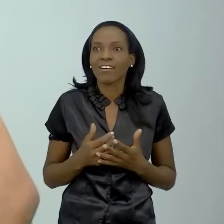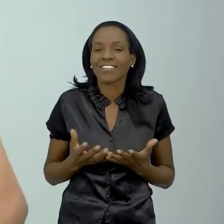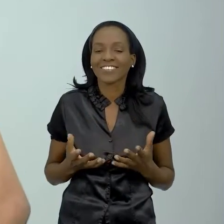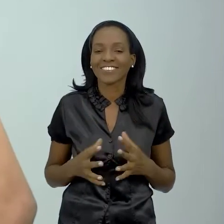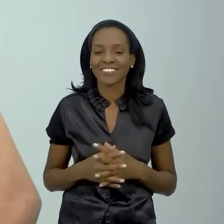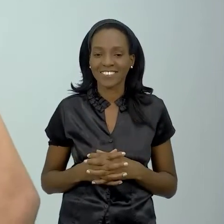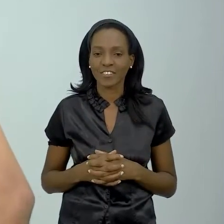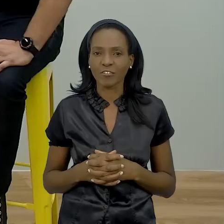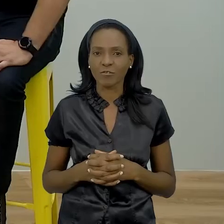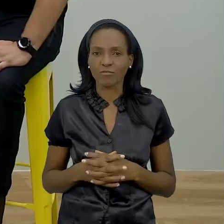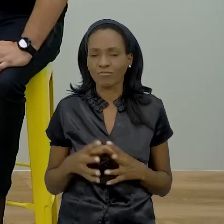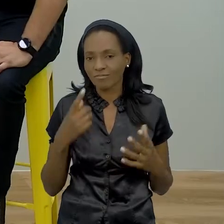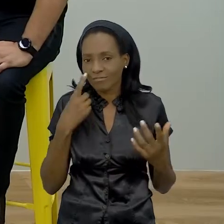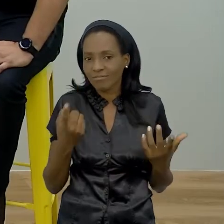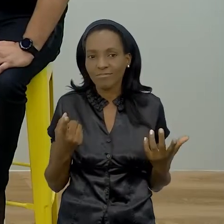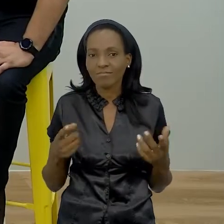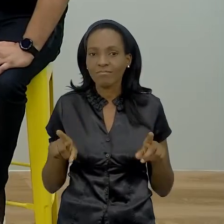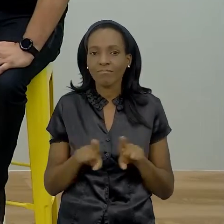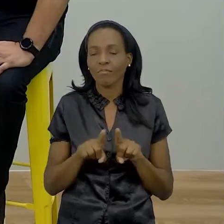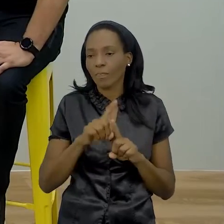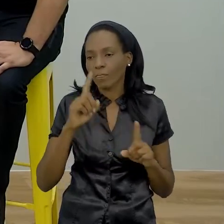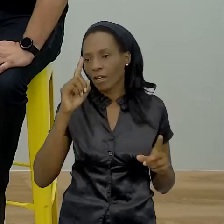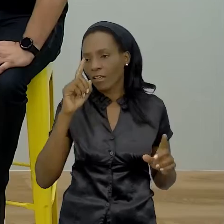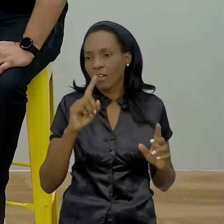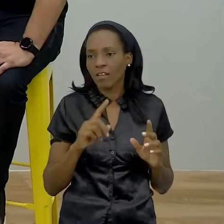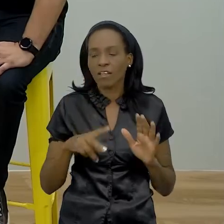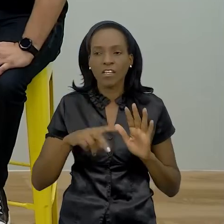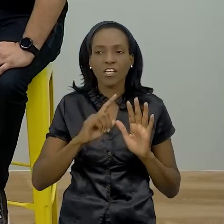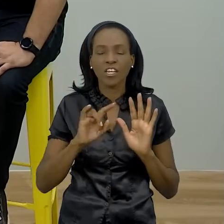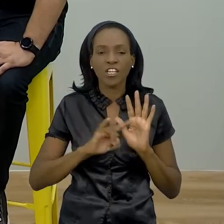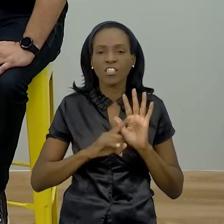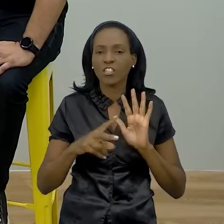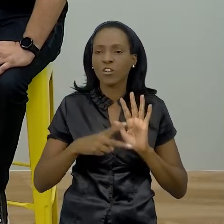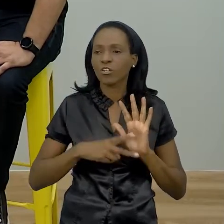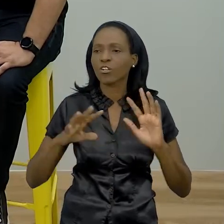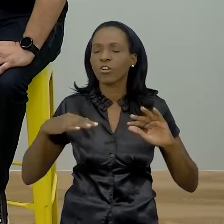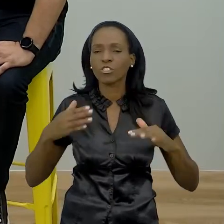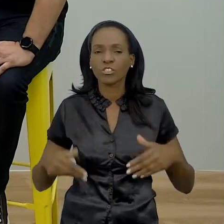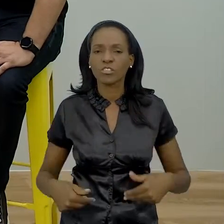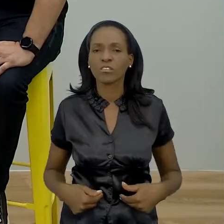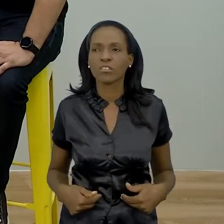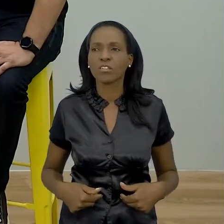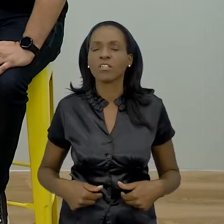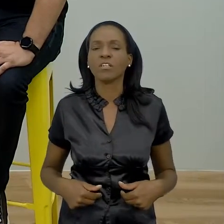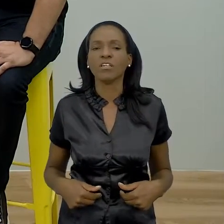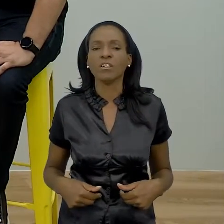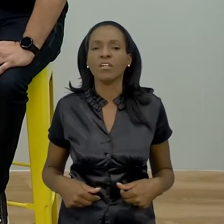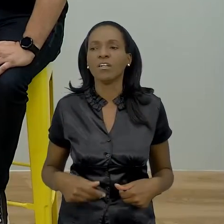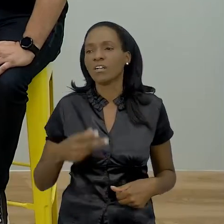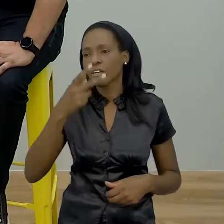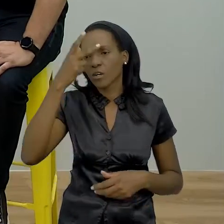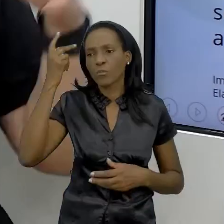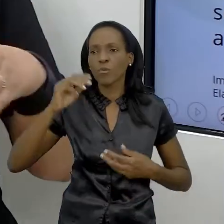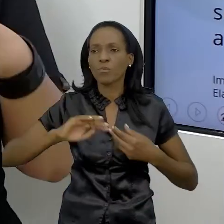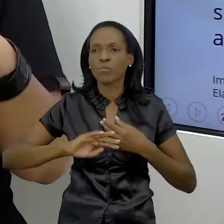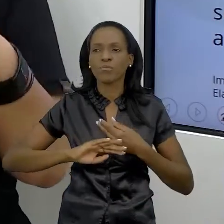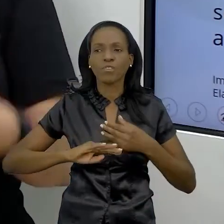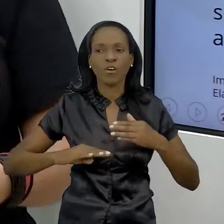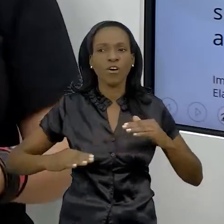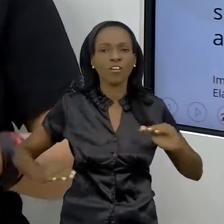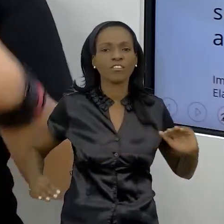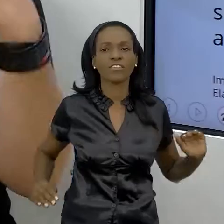isso. É sobre isso, entendo. Temos o determinismo biológico, que é quando a gente determina, por exemplo, que uma pessoa,